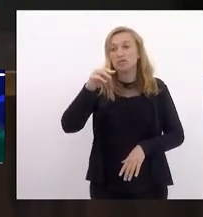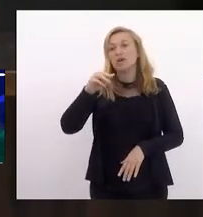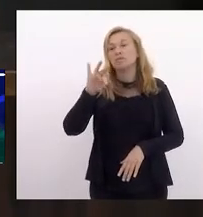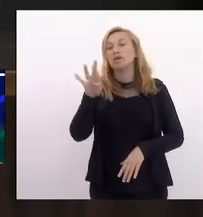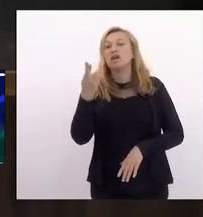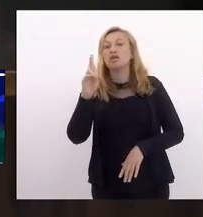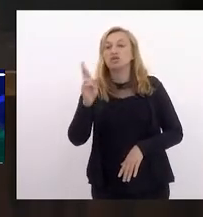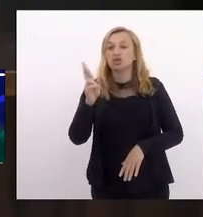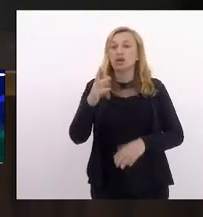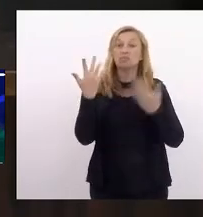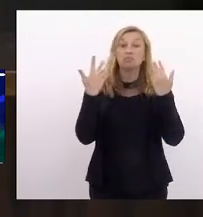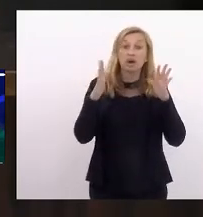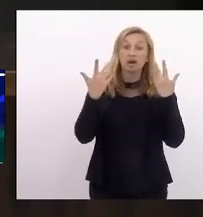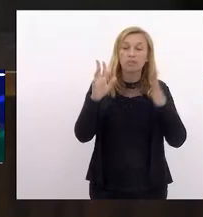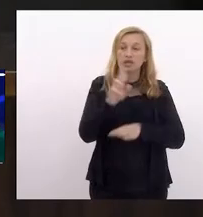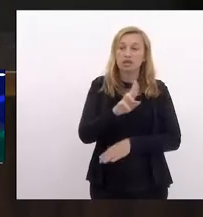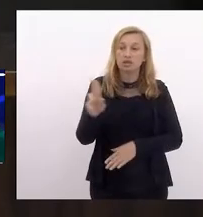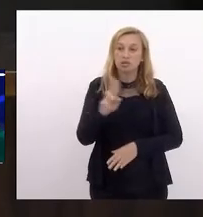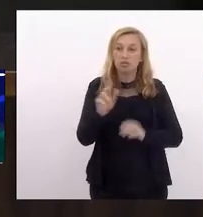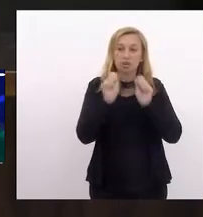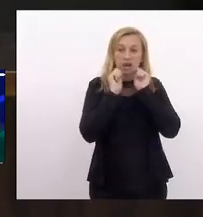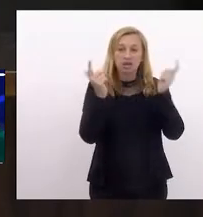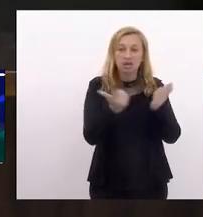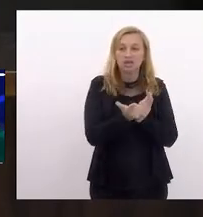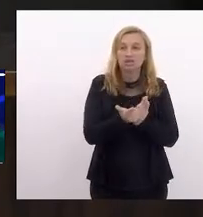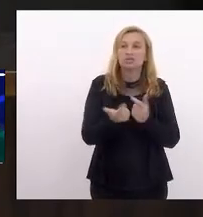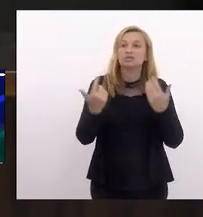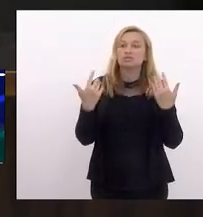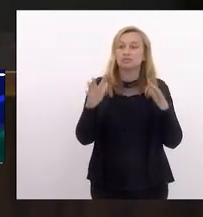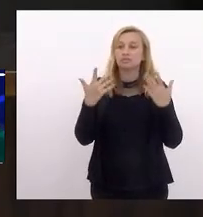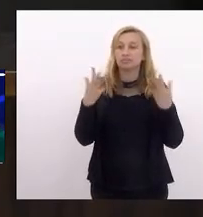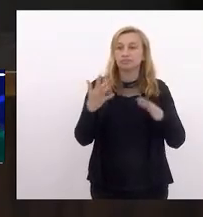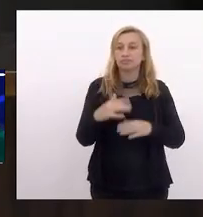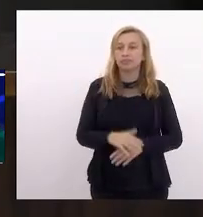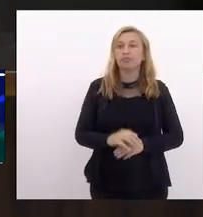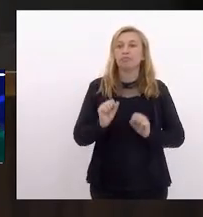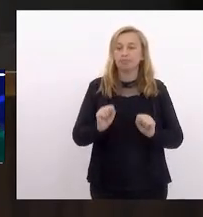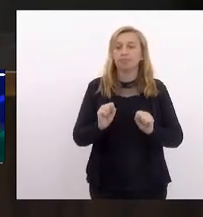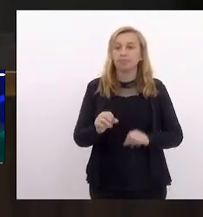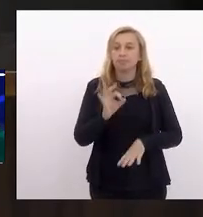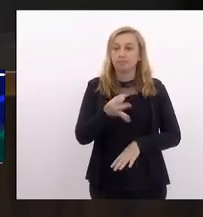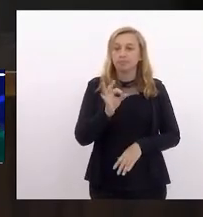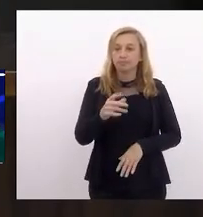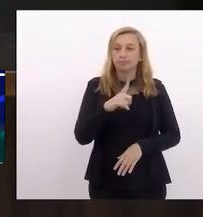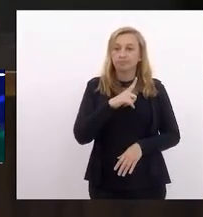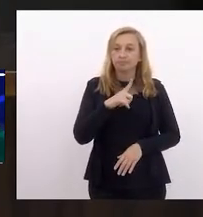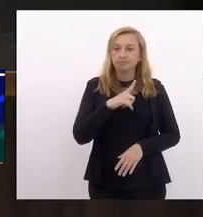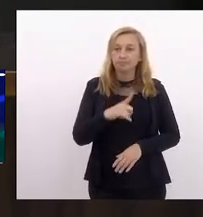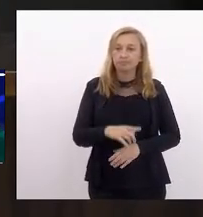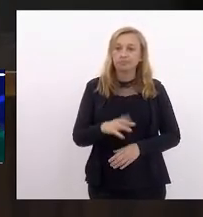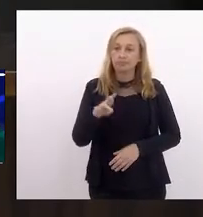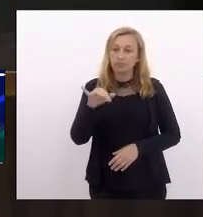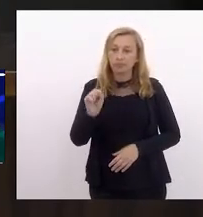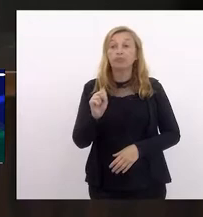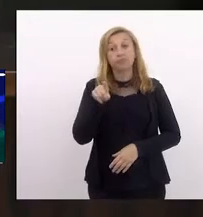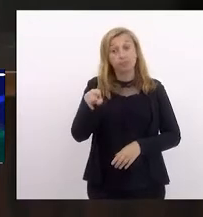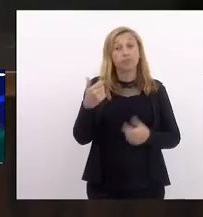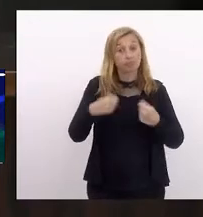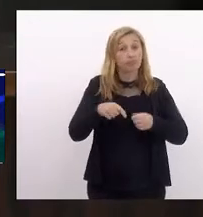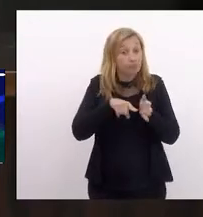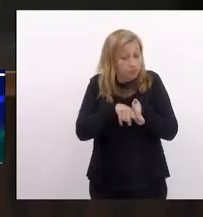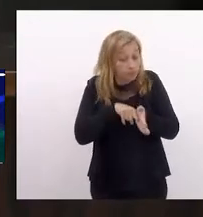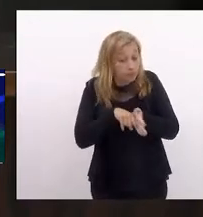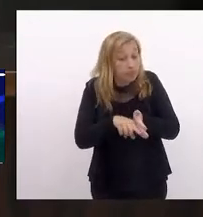está de parabéns que ela aqui nome da Assembleia é uma salvaguarda para que a gente possa garantir a gente sente o que a gente precisa